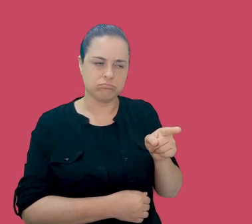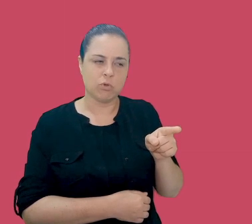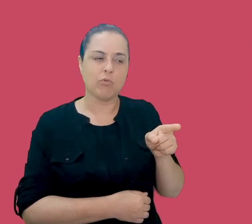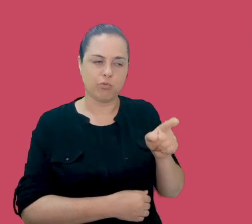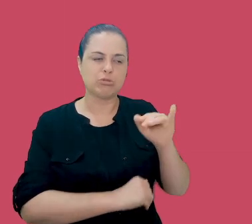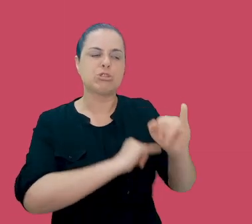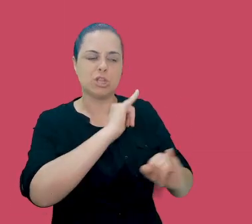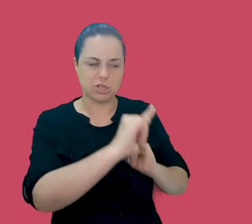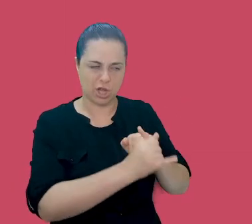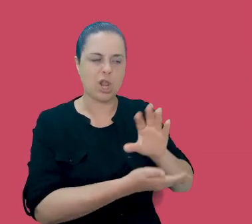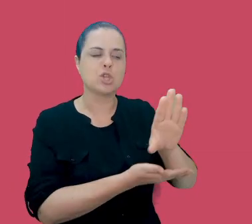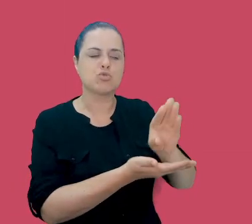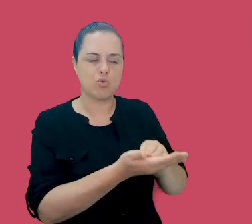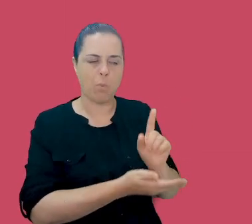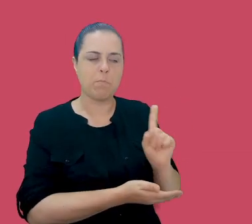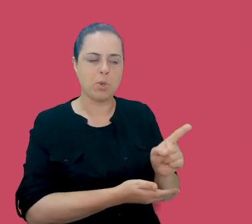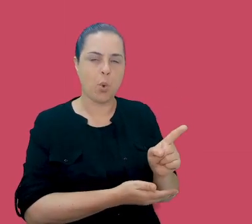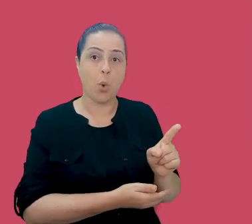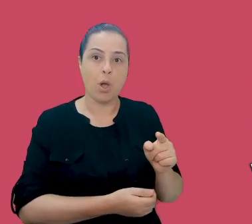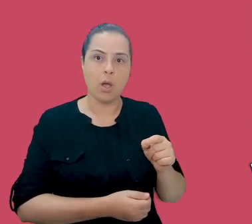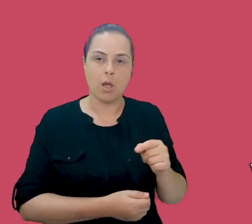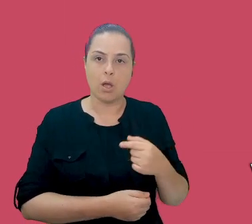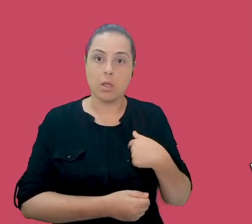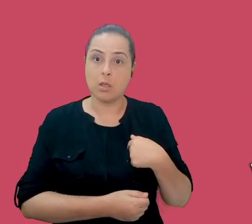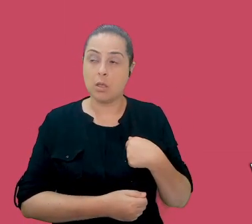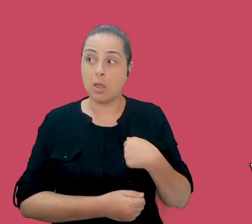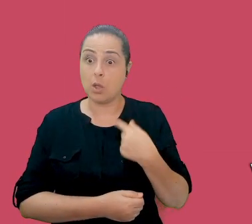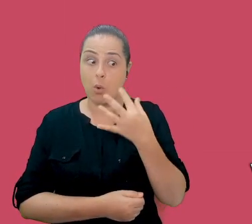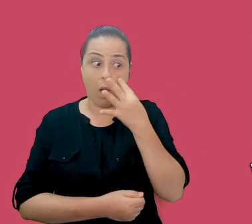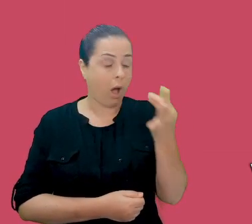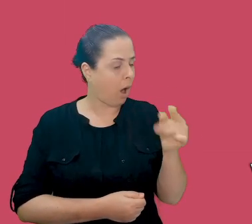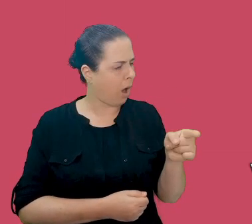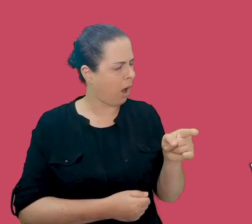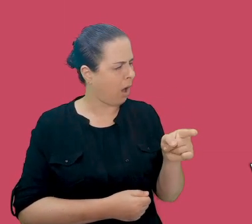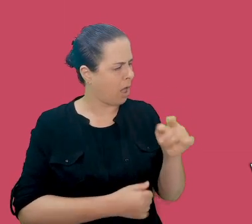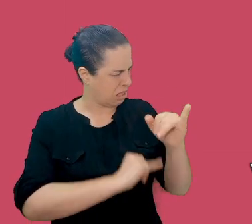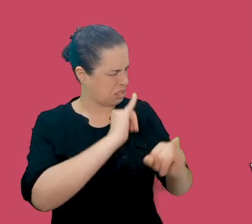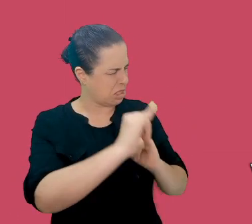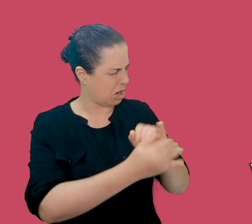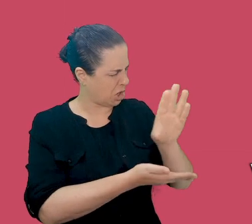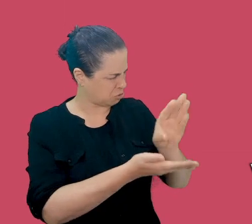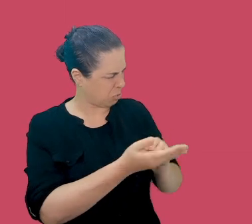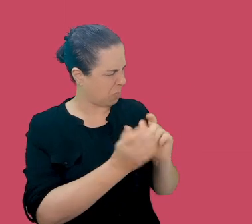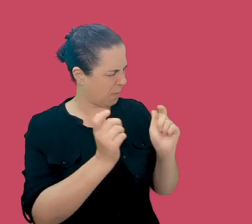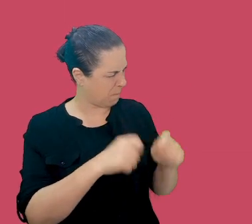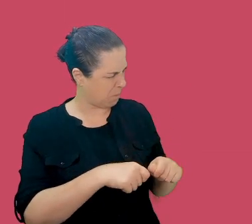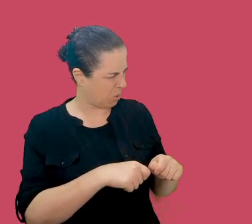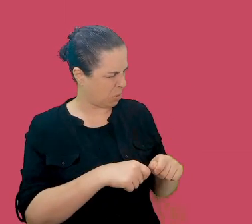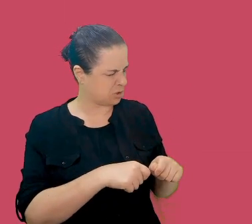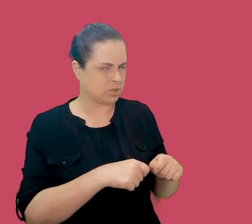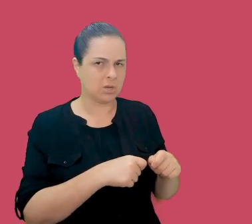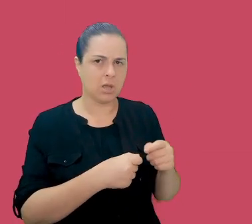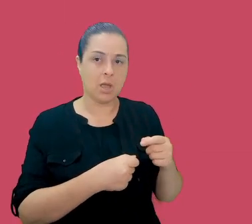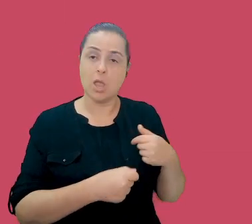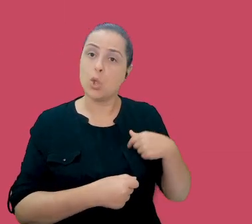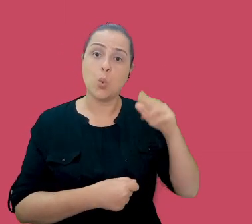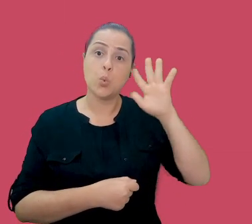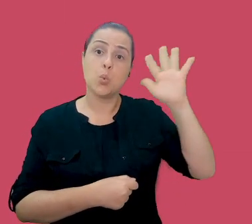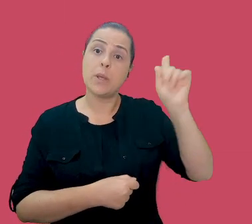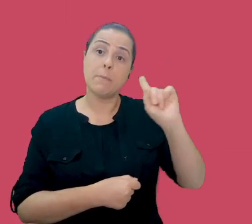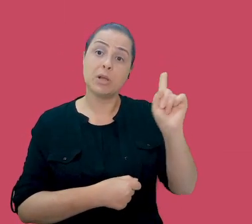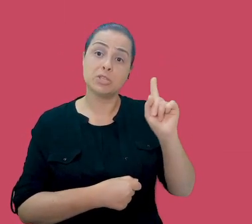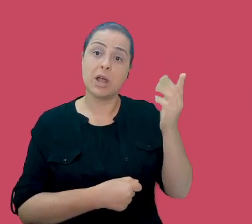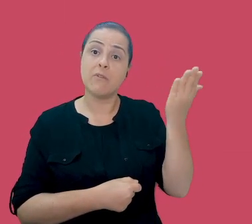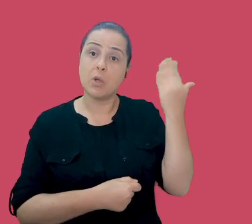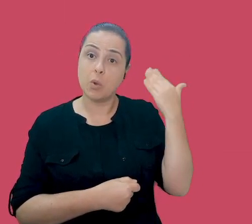copiou e colou da internet. E eu lembro, tipo, oi, você pode copiar e colar da internet? Tipo, é um negócio que nem eu imaginava, que na